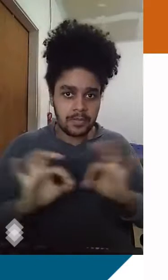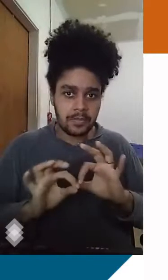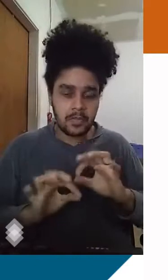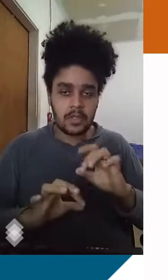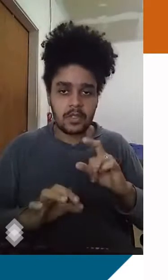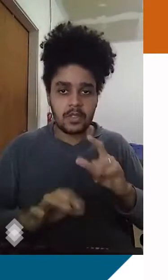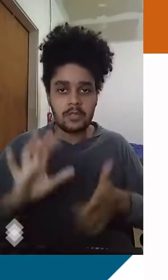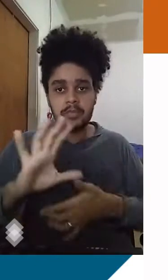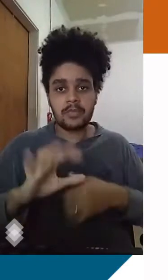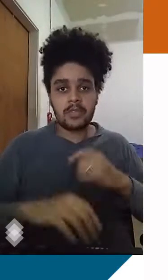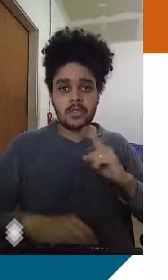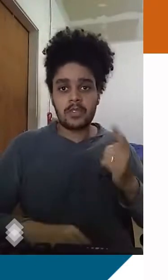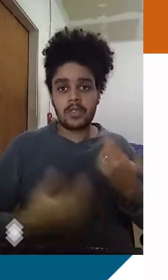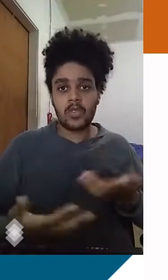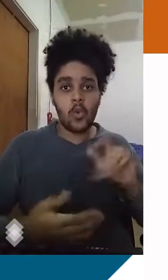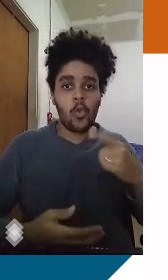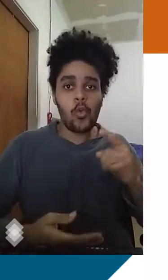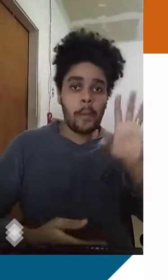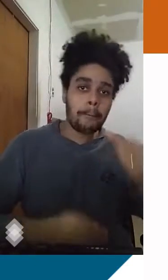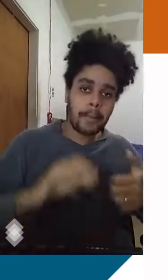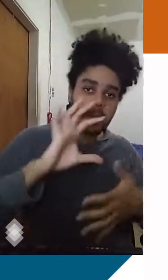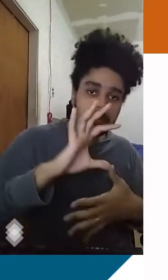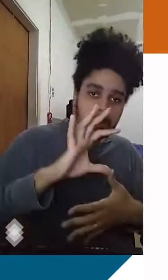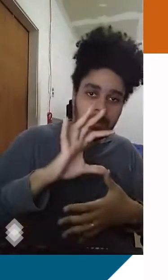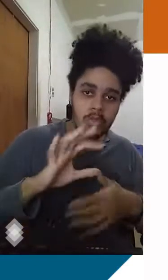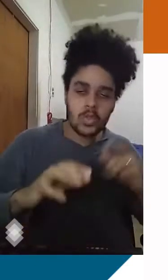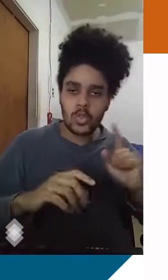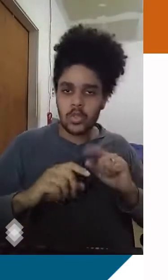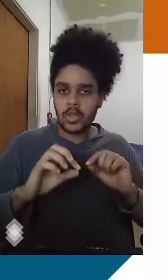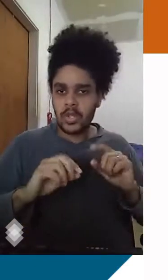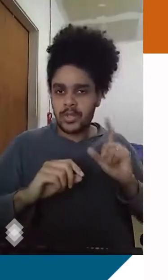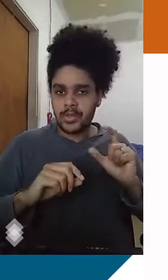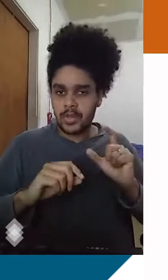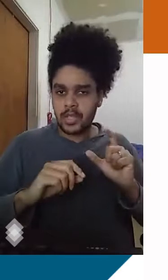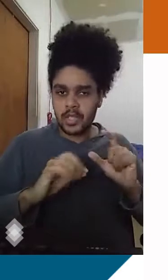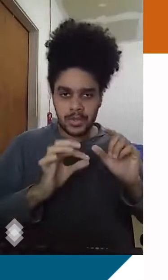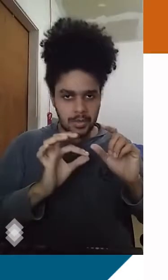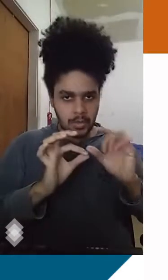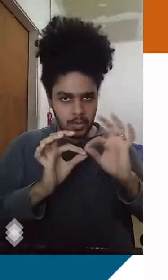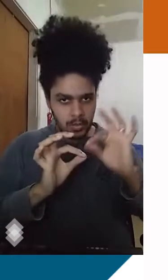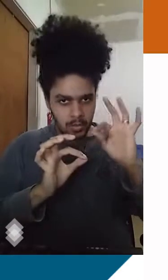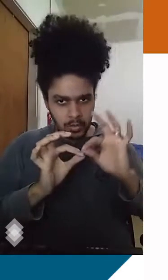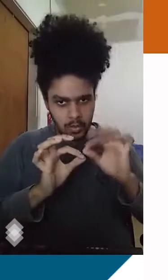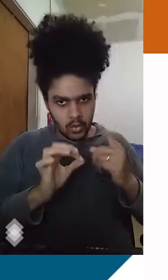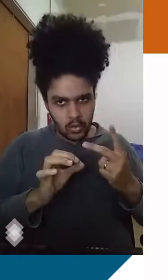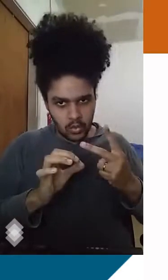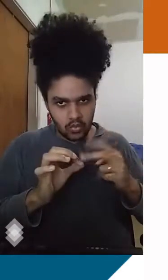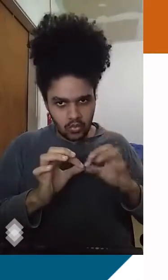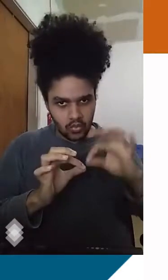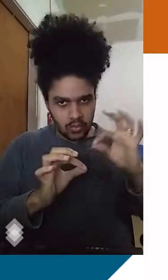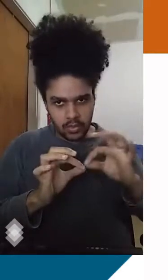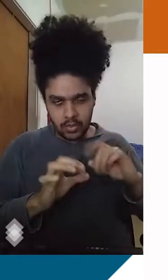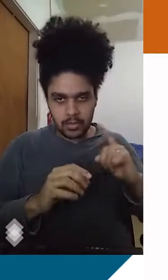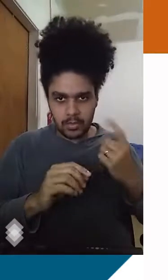mapa. Então, se a gente pega um mapa com uma projeção equidistante, se a gente mede 2 pontos, aí, a distância entre 2 pontos do